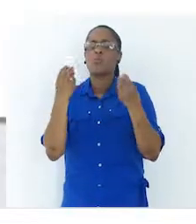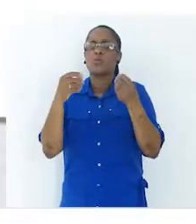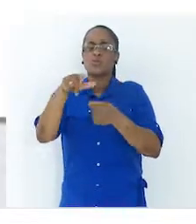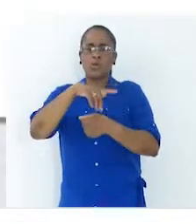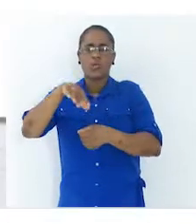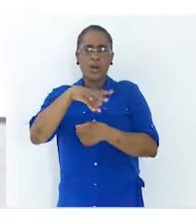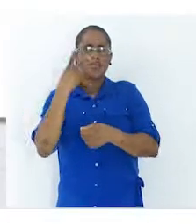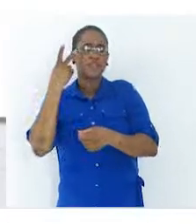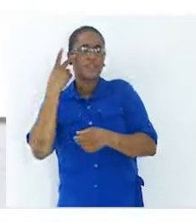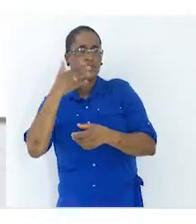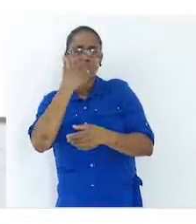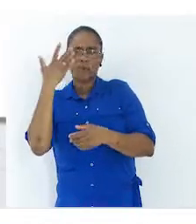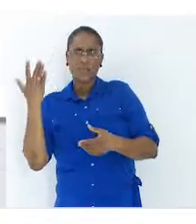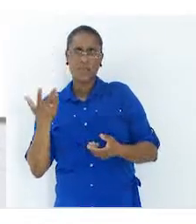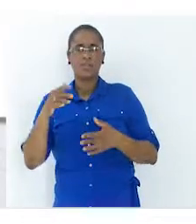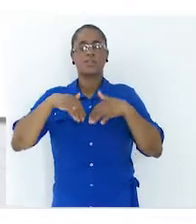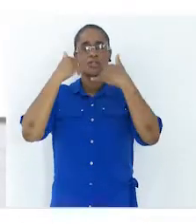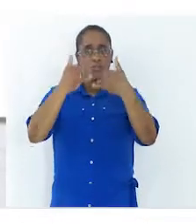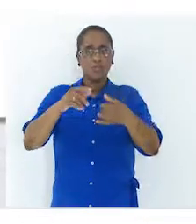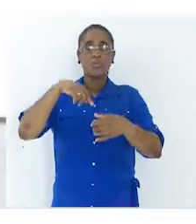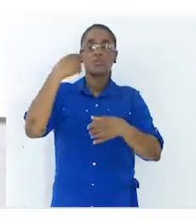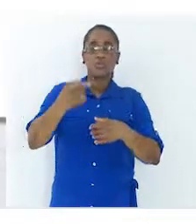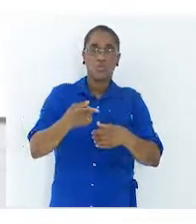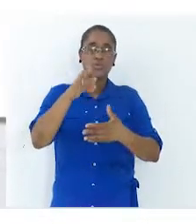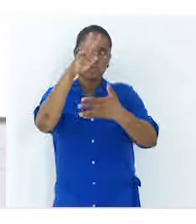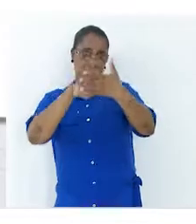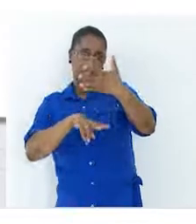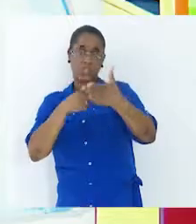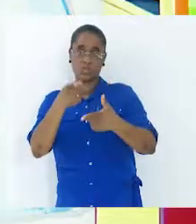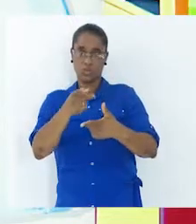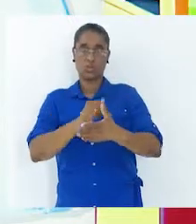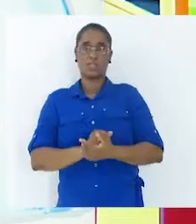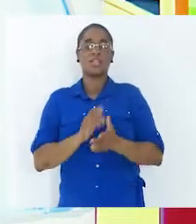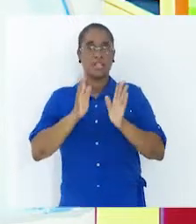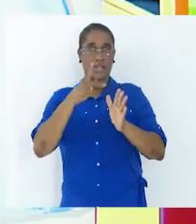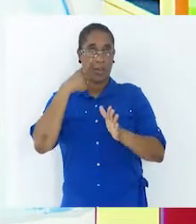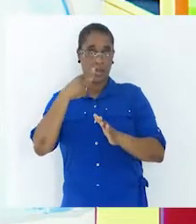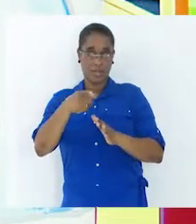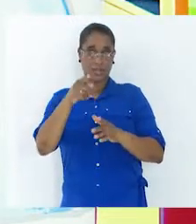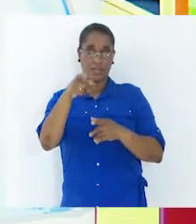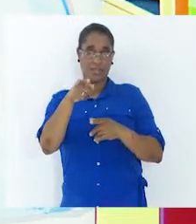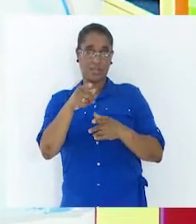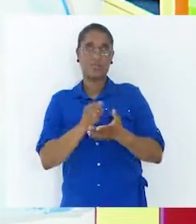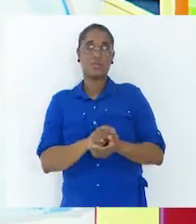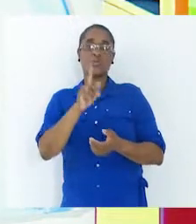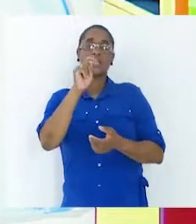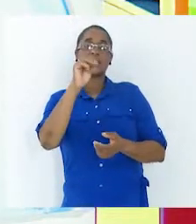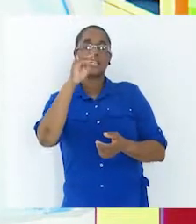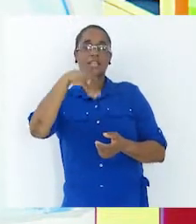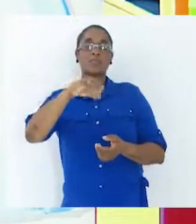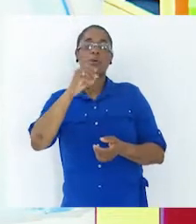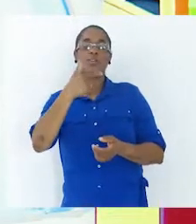A seguir, temos outro tipo de texto, e já aparece mesmo aqui um spot,